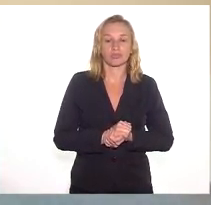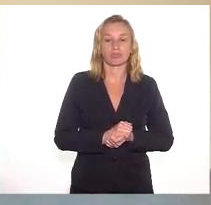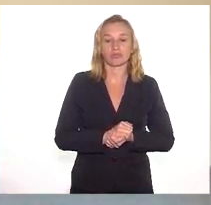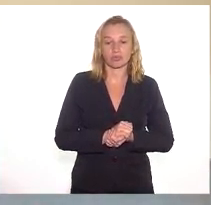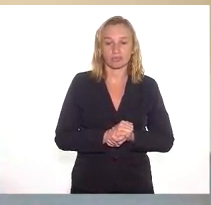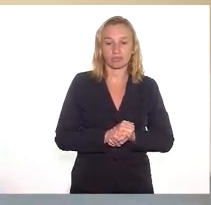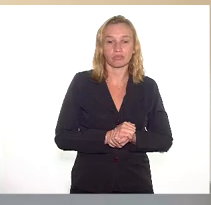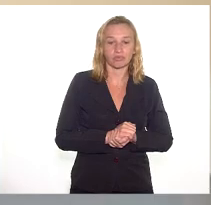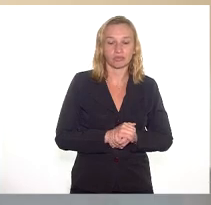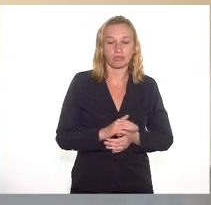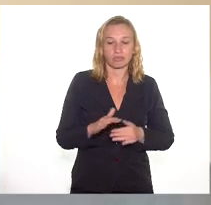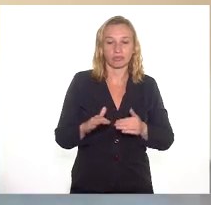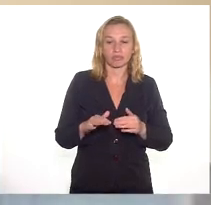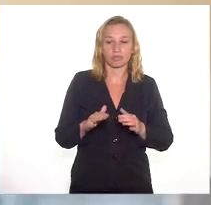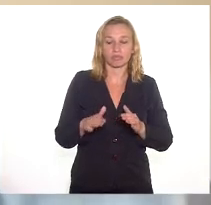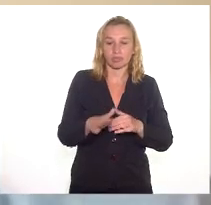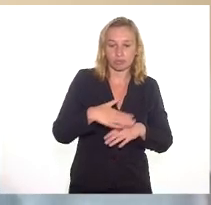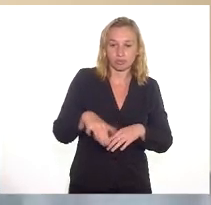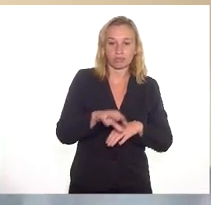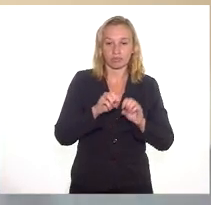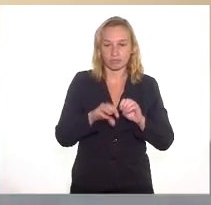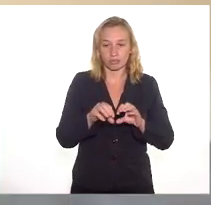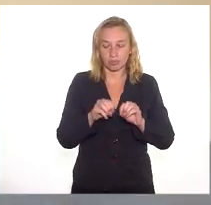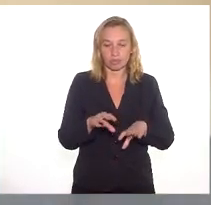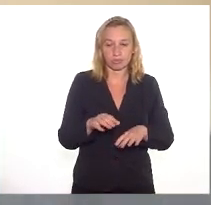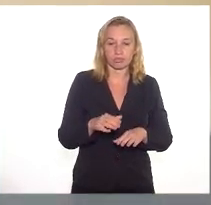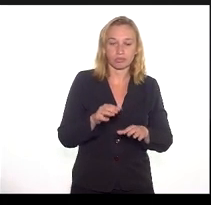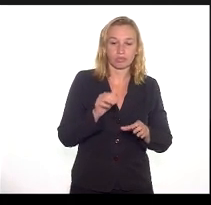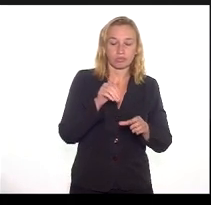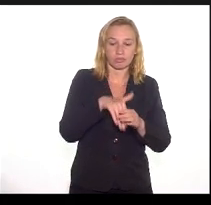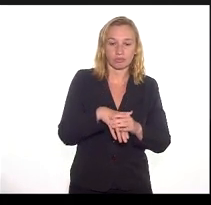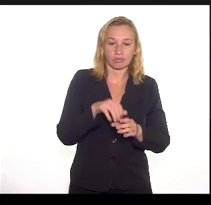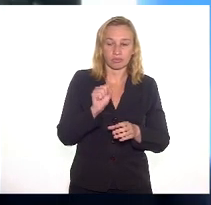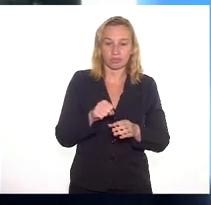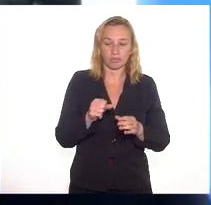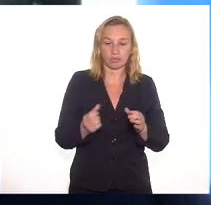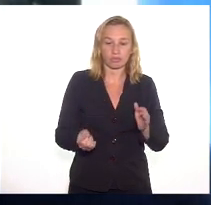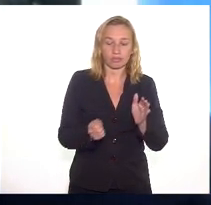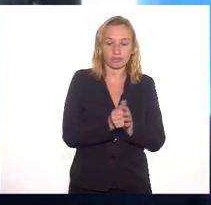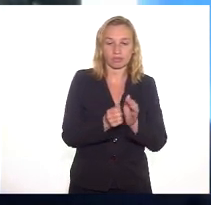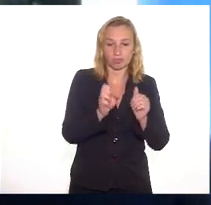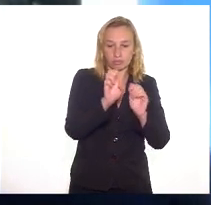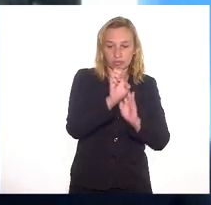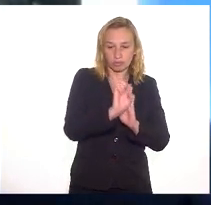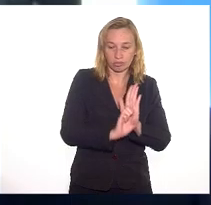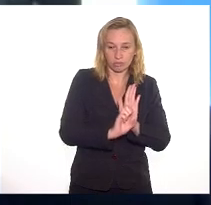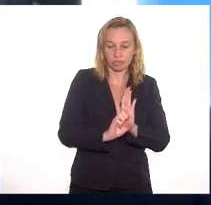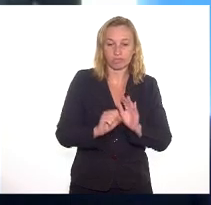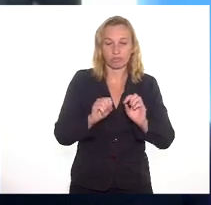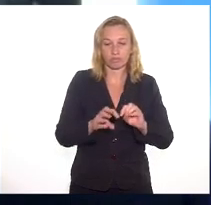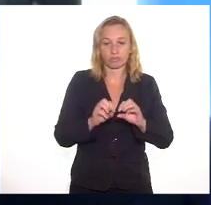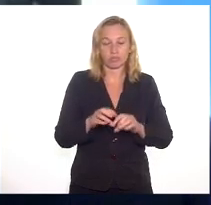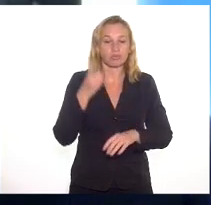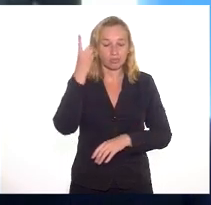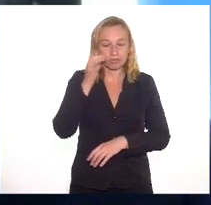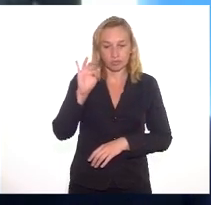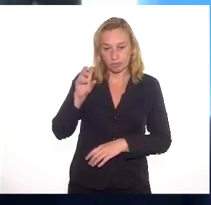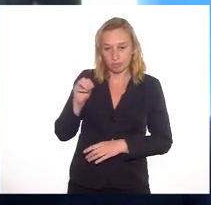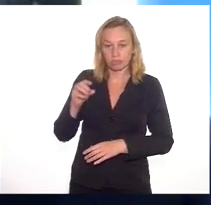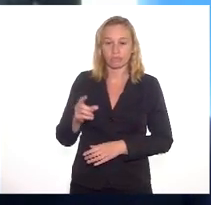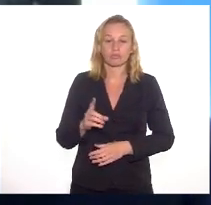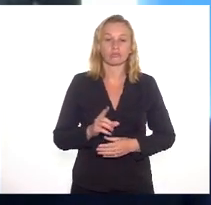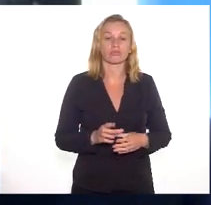âmbito do processo educativo. Então, é favorável com emendas. Parecer favorável com emendas pela Educação, deputado Flávio Serafim. Pelo